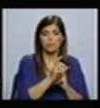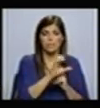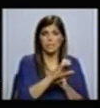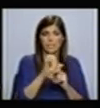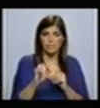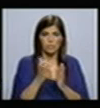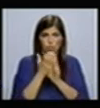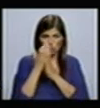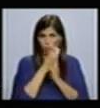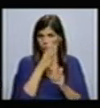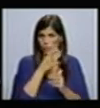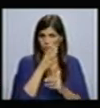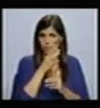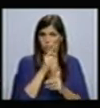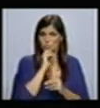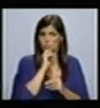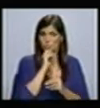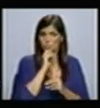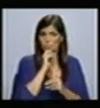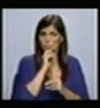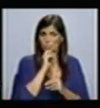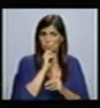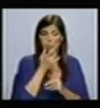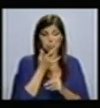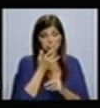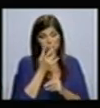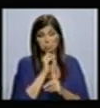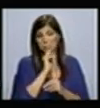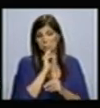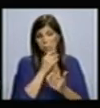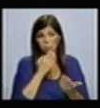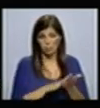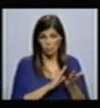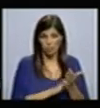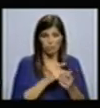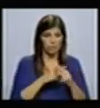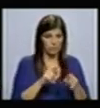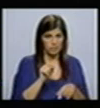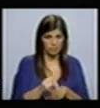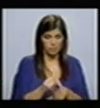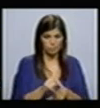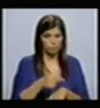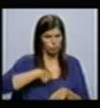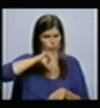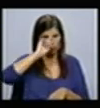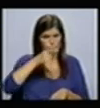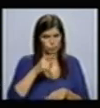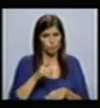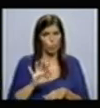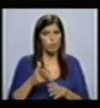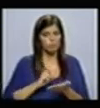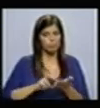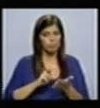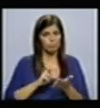deste estudo admitem que é muito, muito especulativa e que pode provar estas oscilações. Nós sabemos que quando caminhamos para